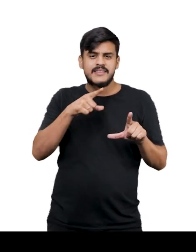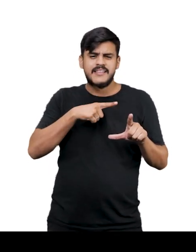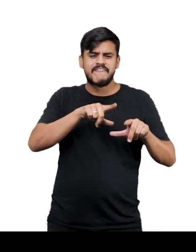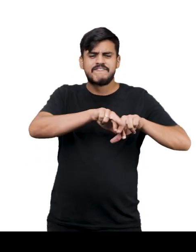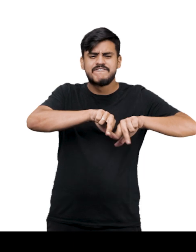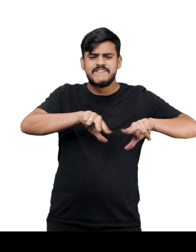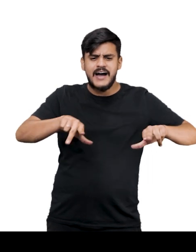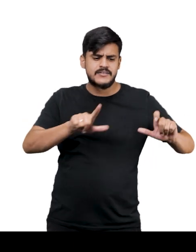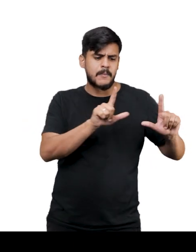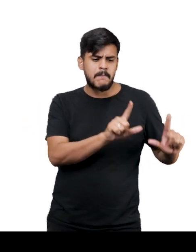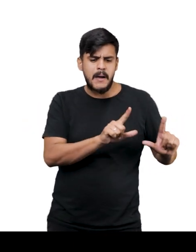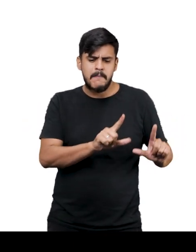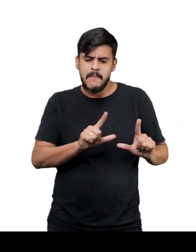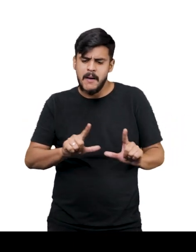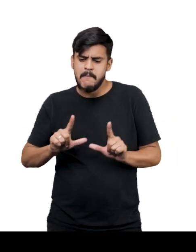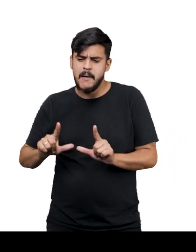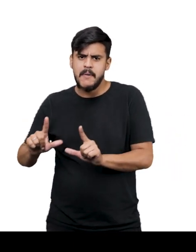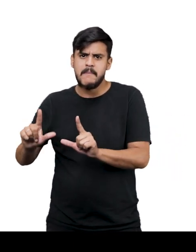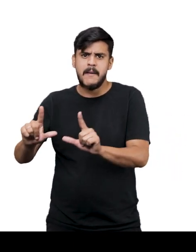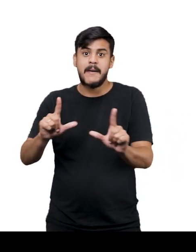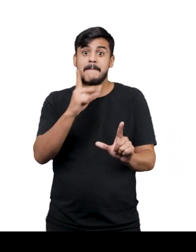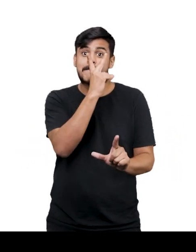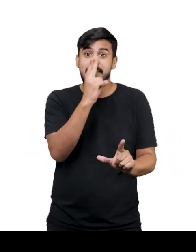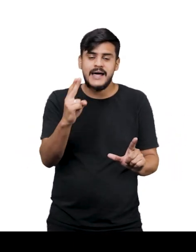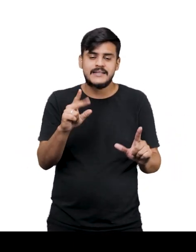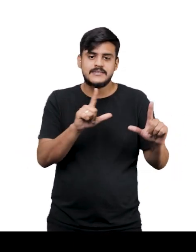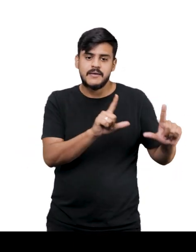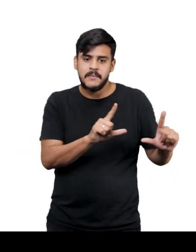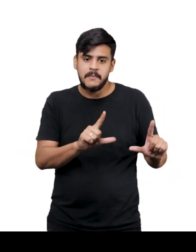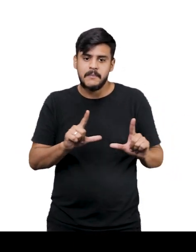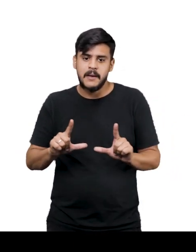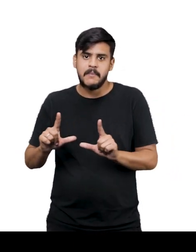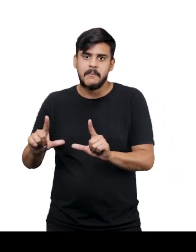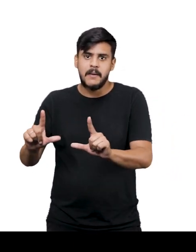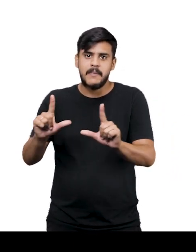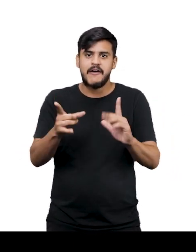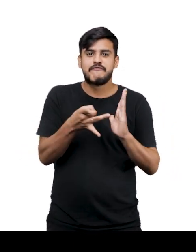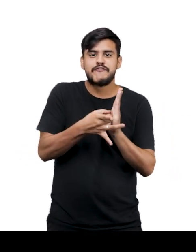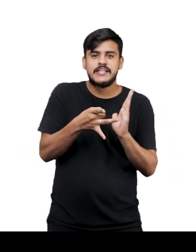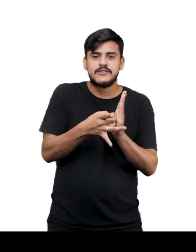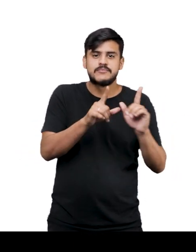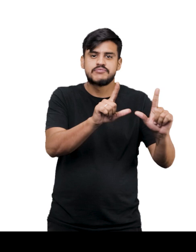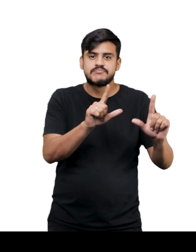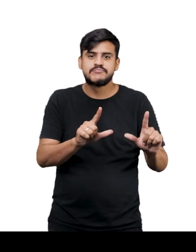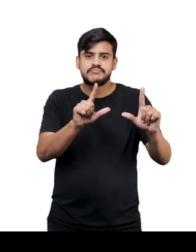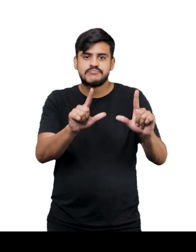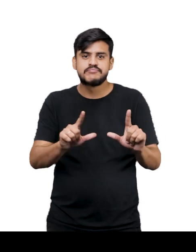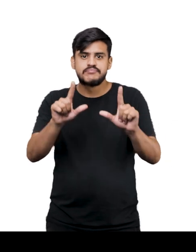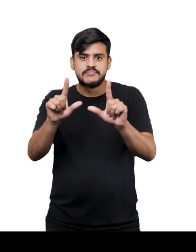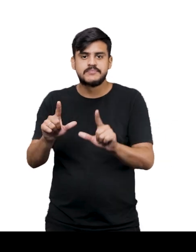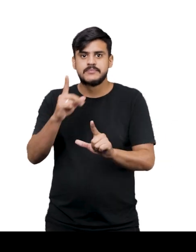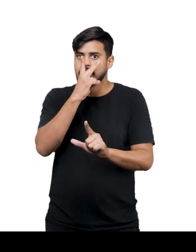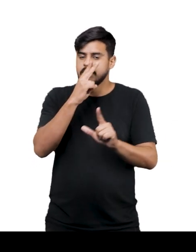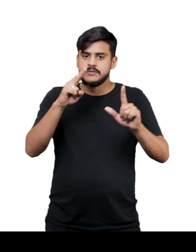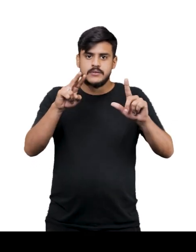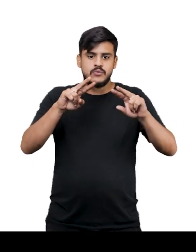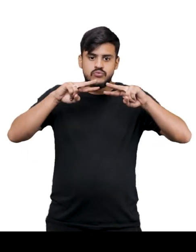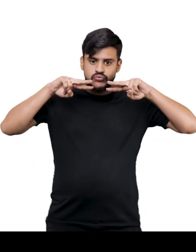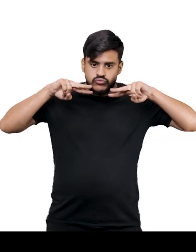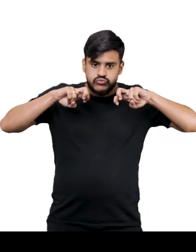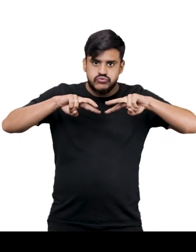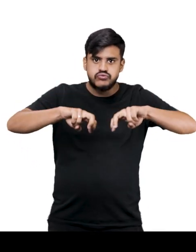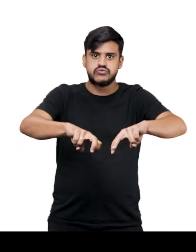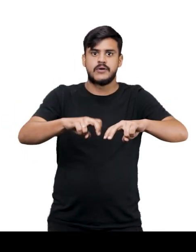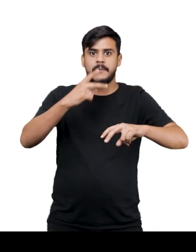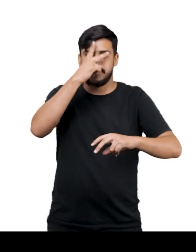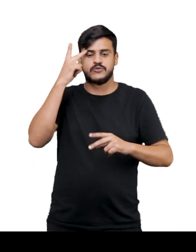Nesse registro, dezenas de obras parecem flutuar no salão principal, dispostas nos cavaletes de vidro, criando um